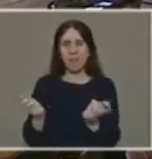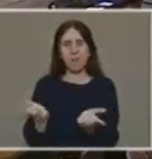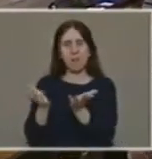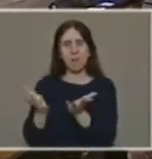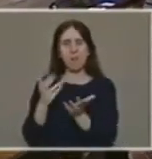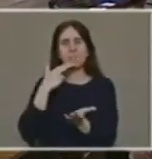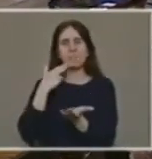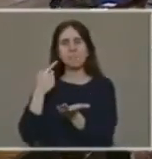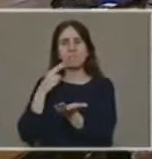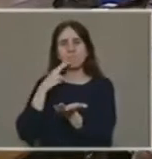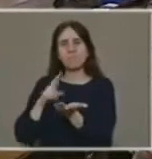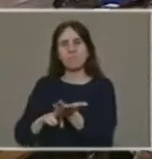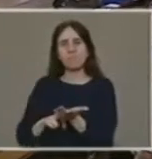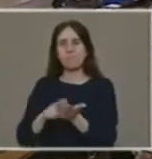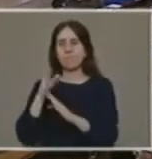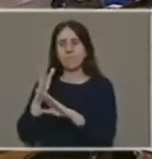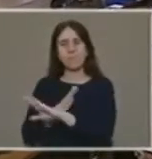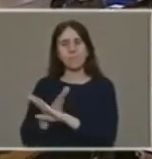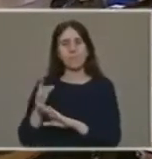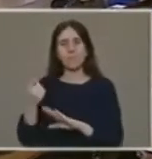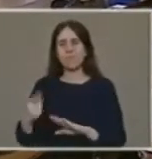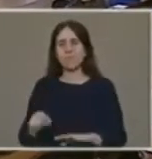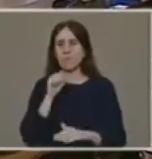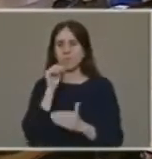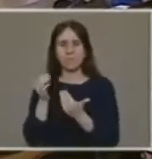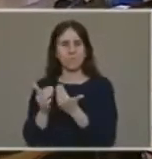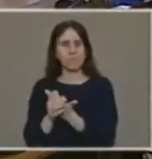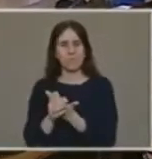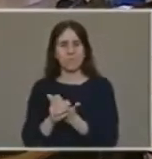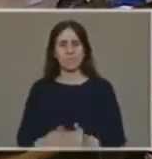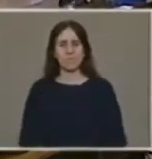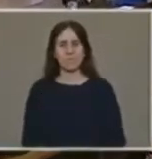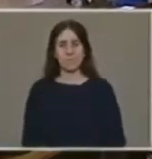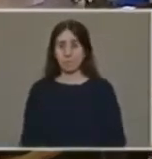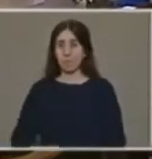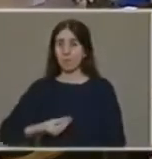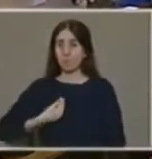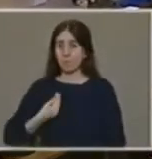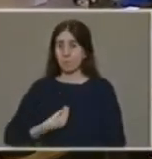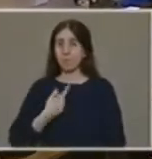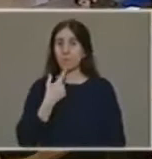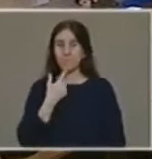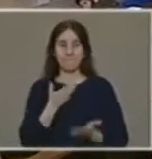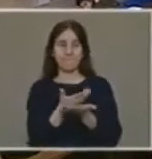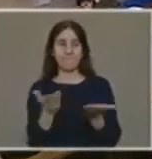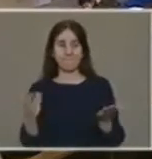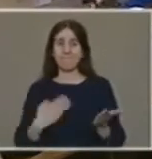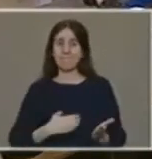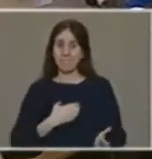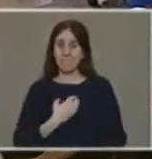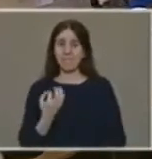apenas divide, que apenas mata. É deveras preocupante, e penso que todos nós sentimos